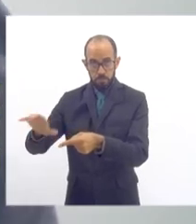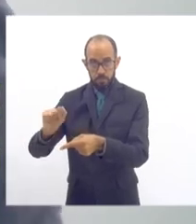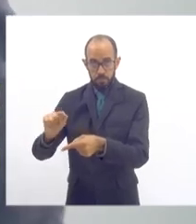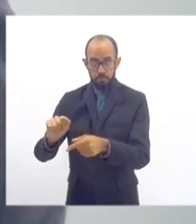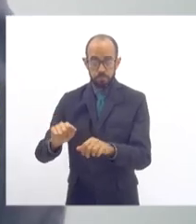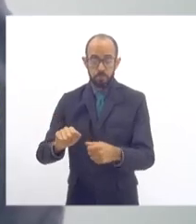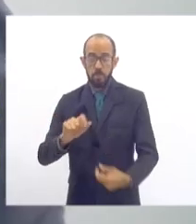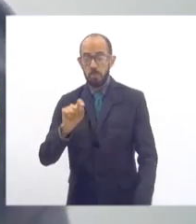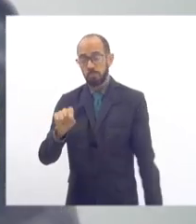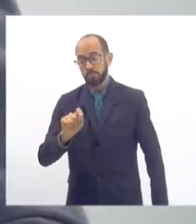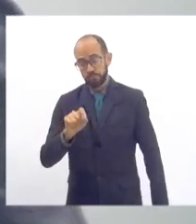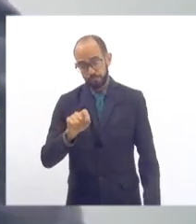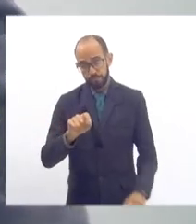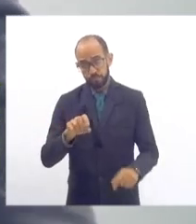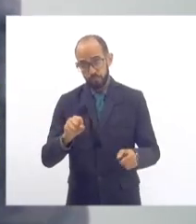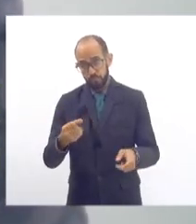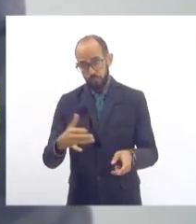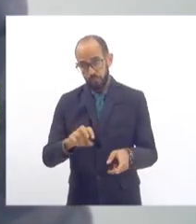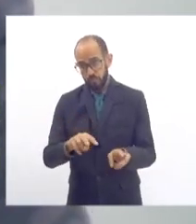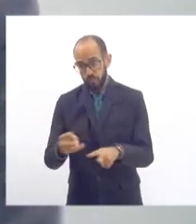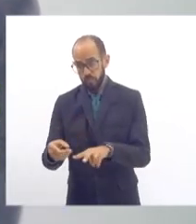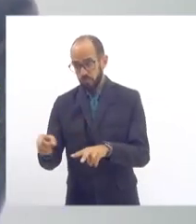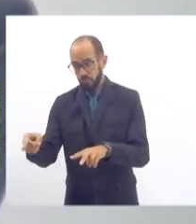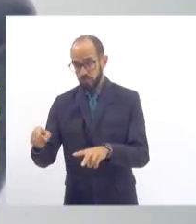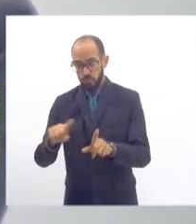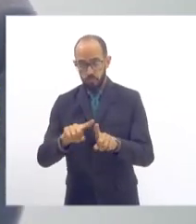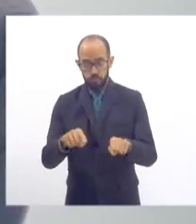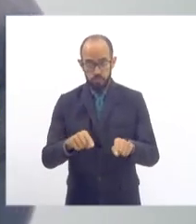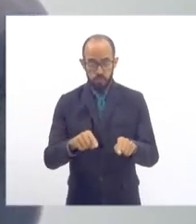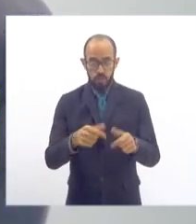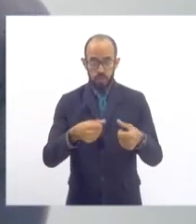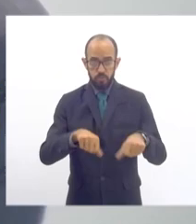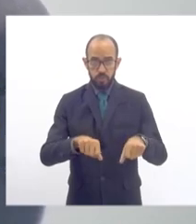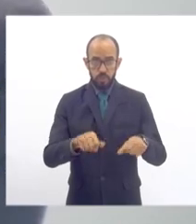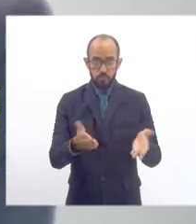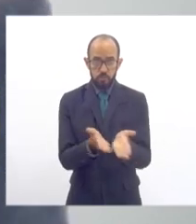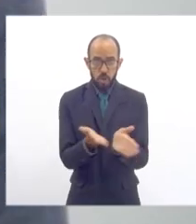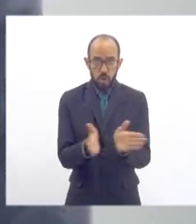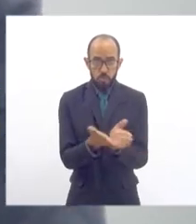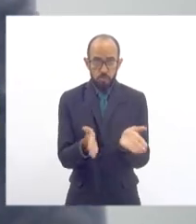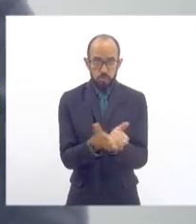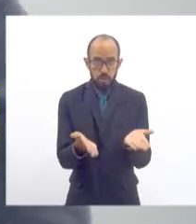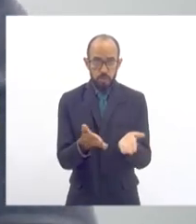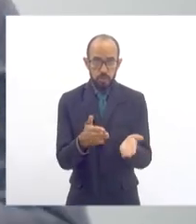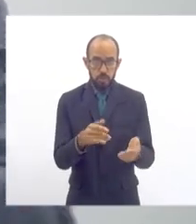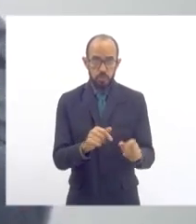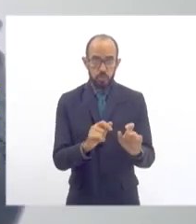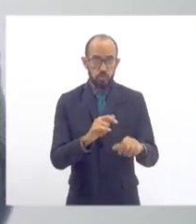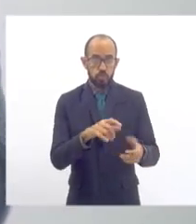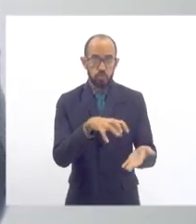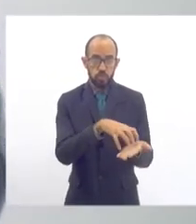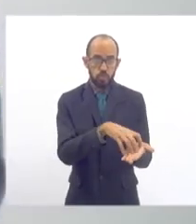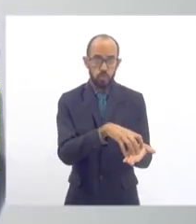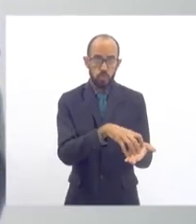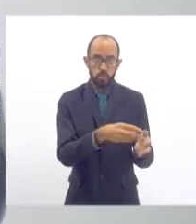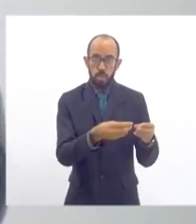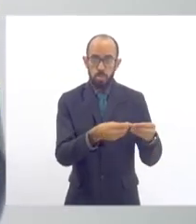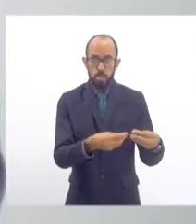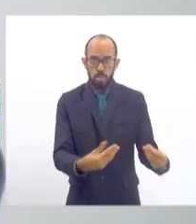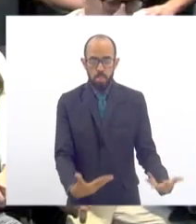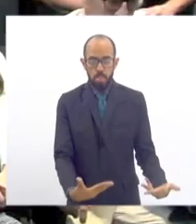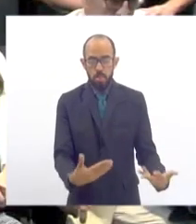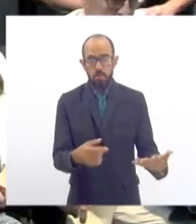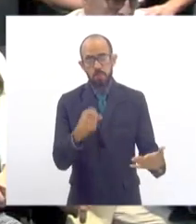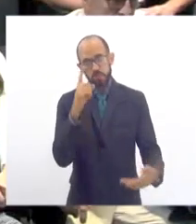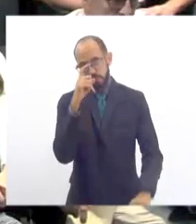você repassa e o servidor está empobrecendo e o órgão está caindo aos pedaços, você fica numa situação que é uma